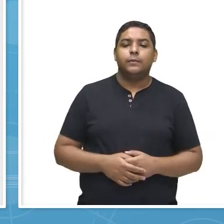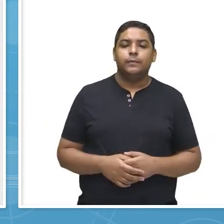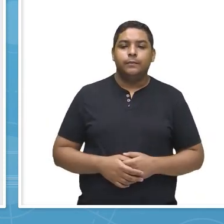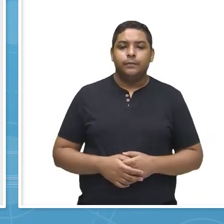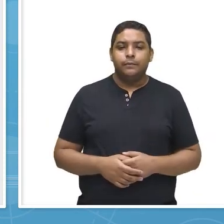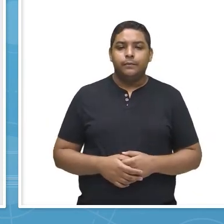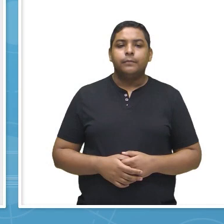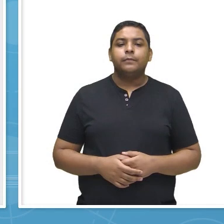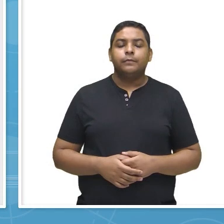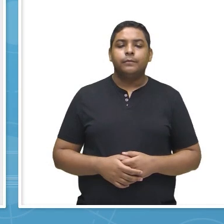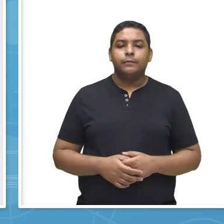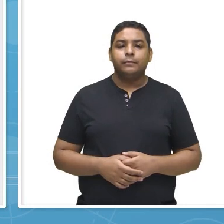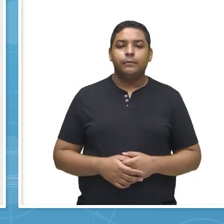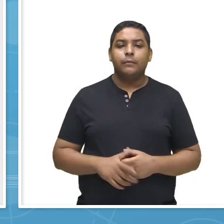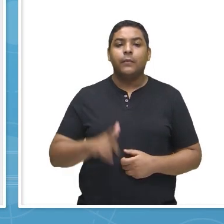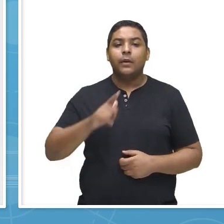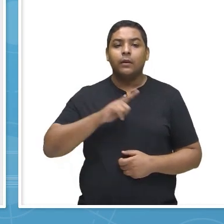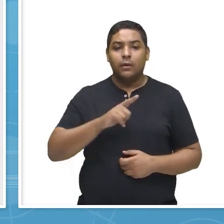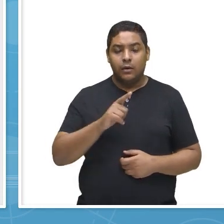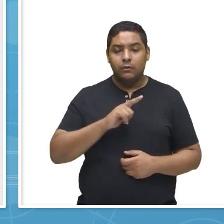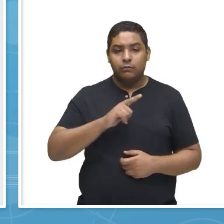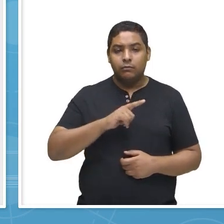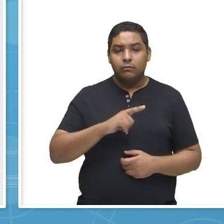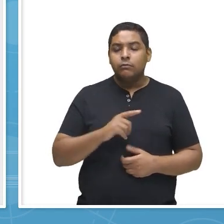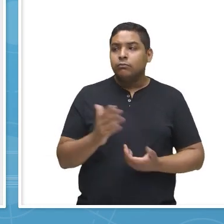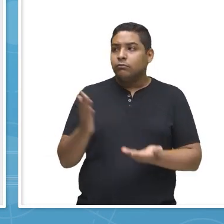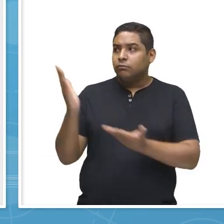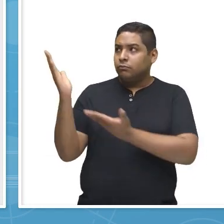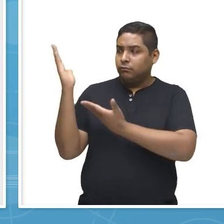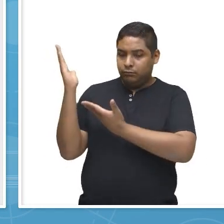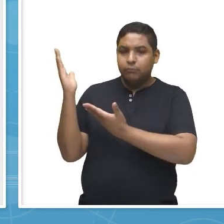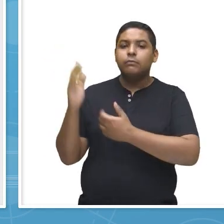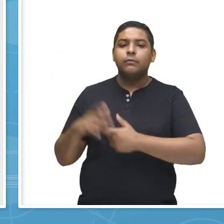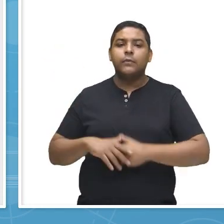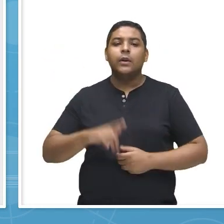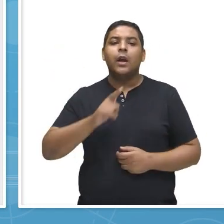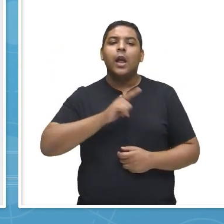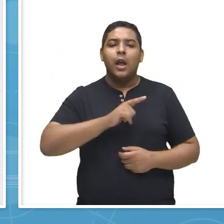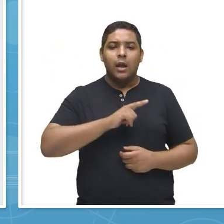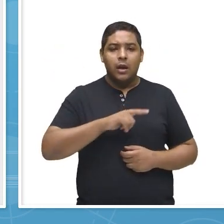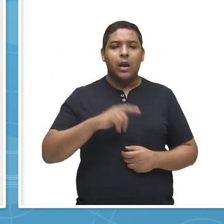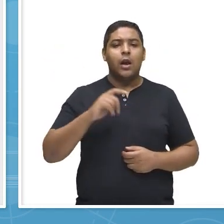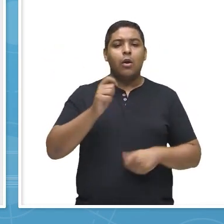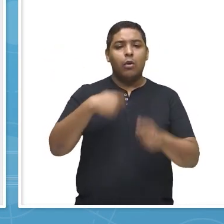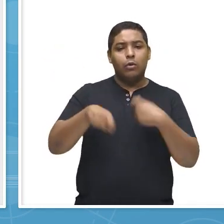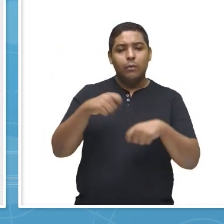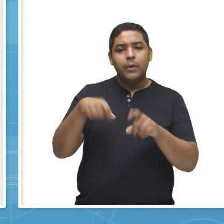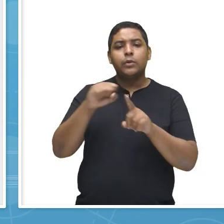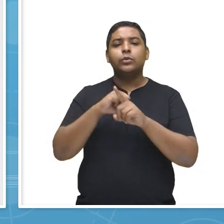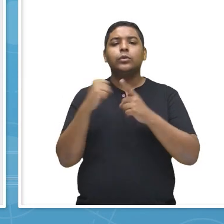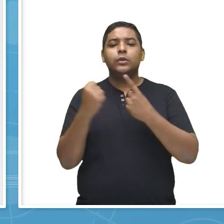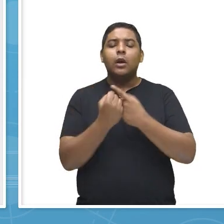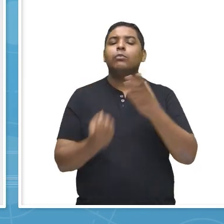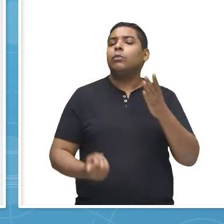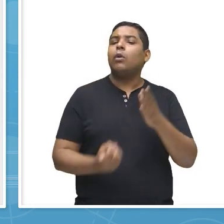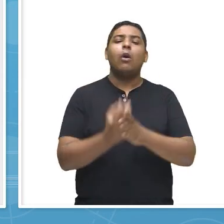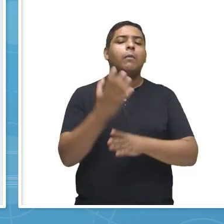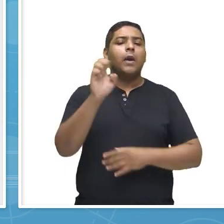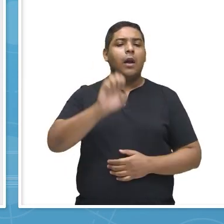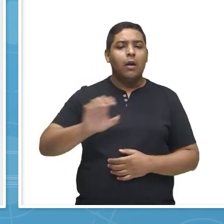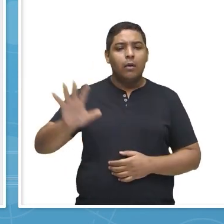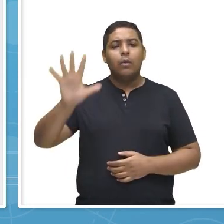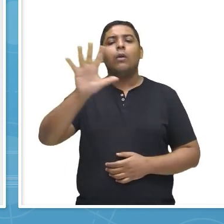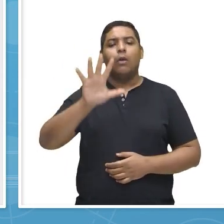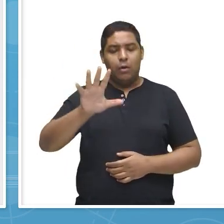junto comigo, é um sistema econômico, tá? Sistema econômico e social que vai surgir, né? Que surge na Europa durante a